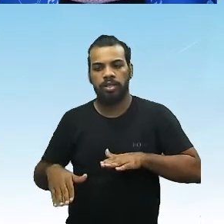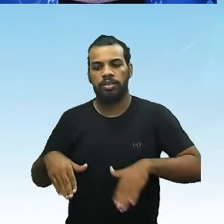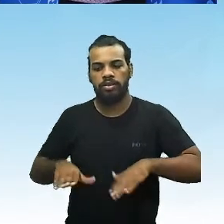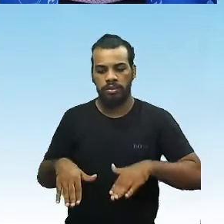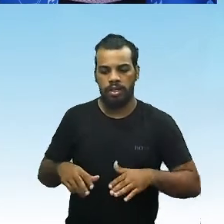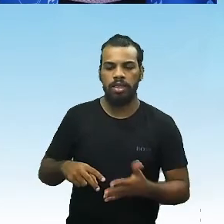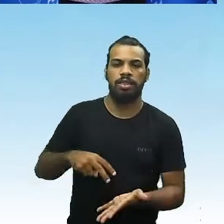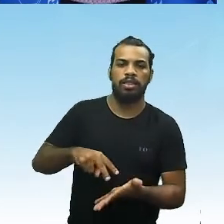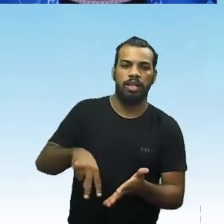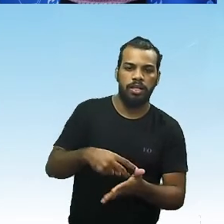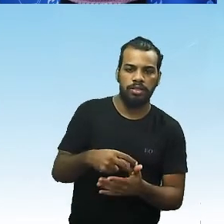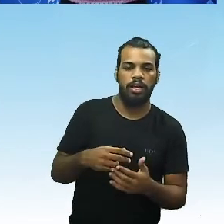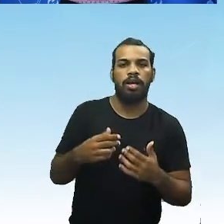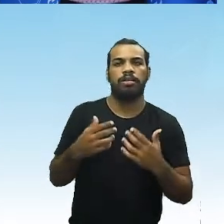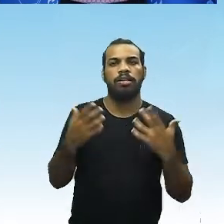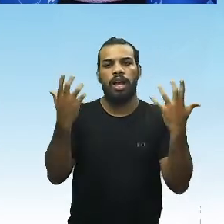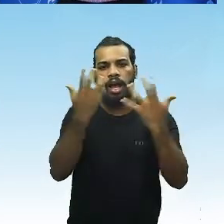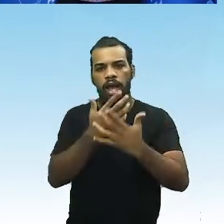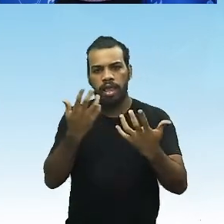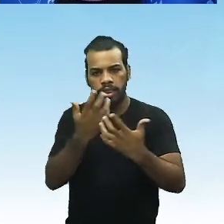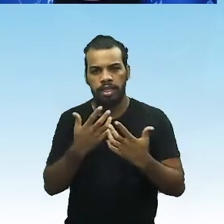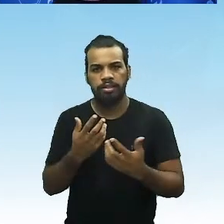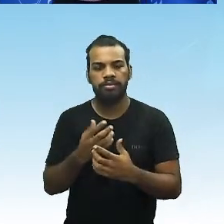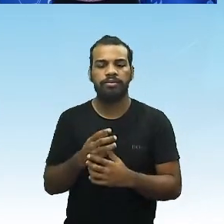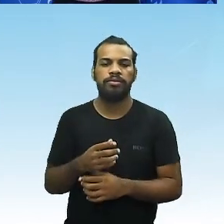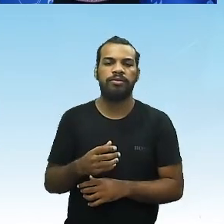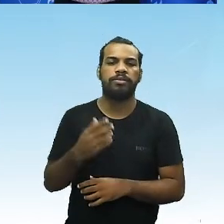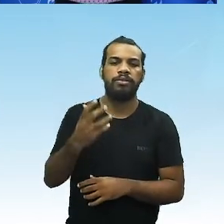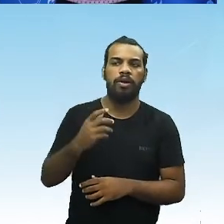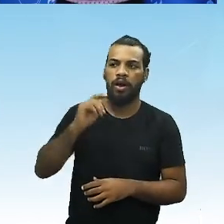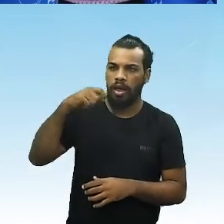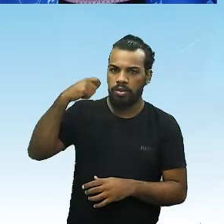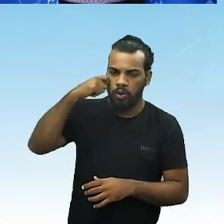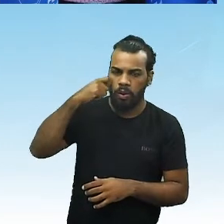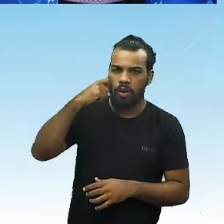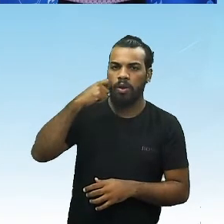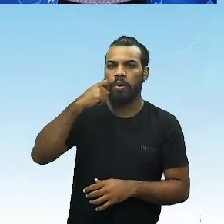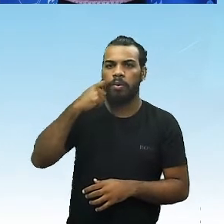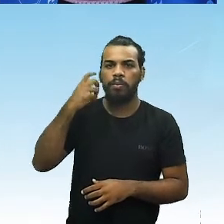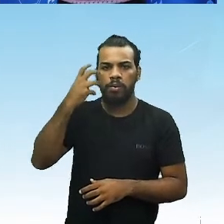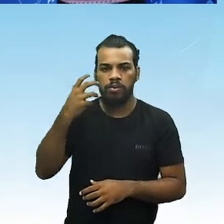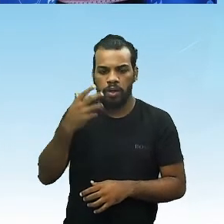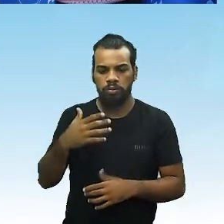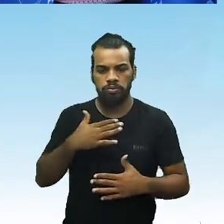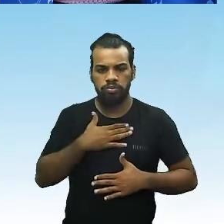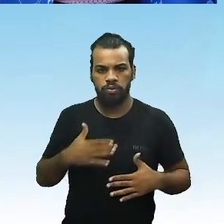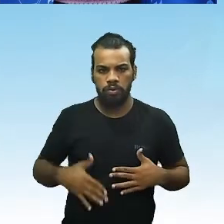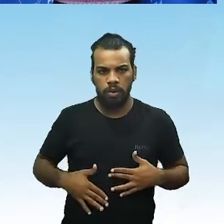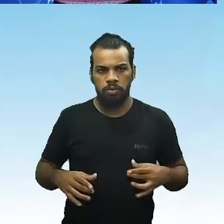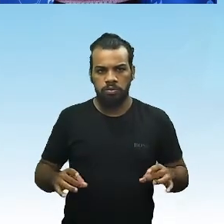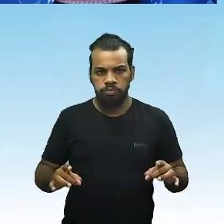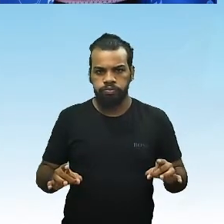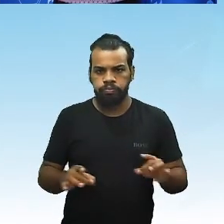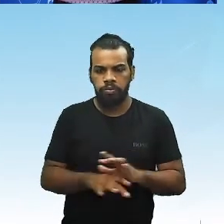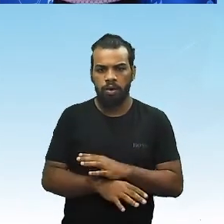dançam, que cantam muito bem, né? Então, assim, os atores de musicais, eles têm um preparo físico, um preparo vocal muito bom, né? E